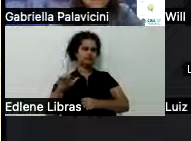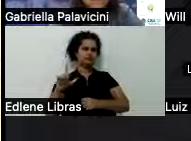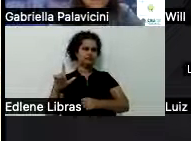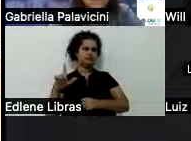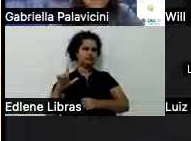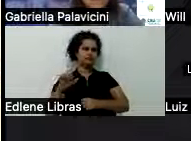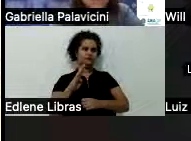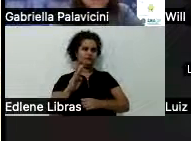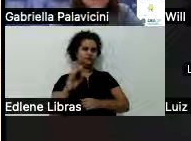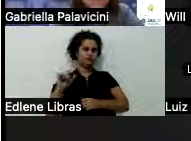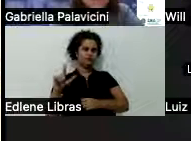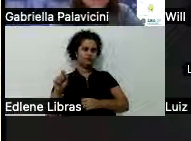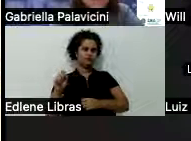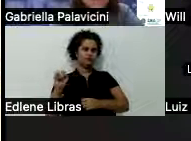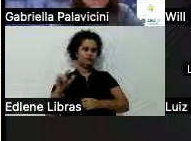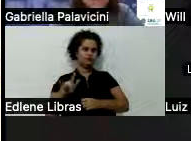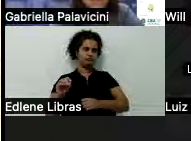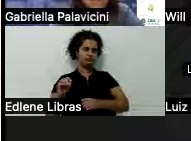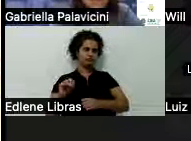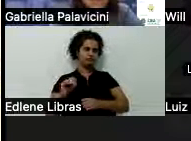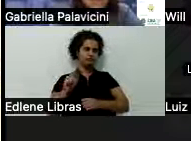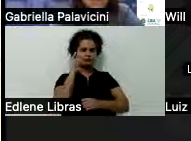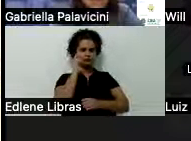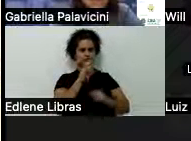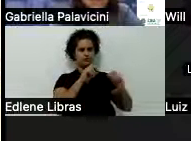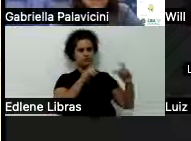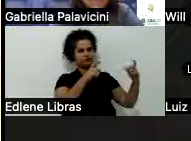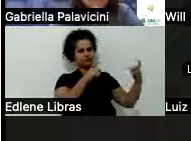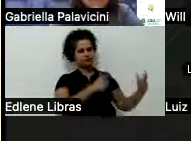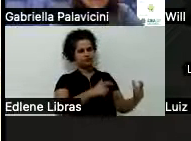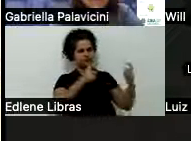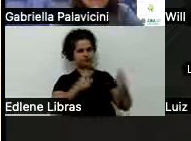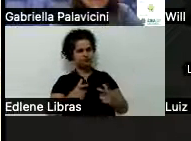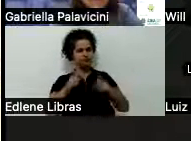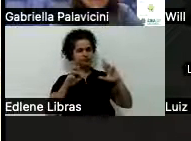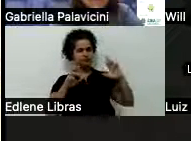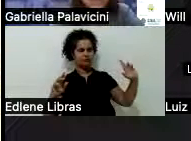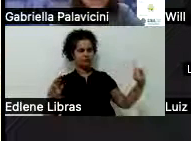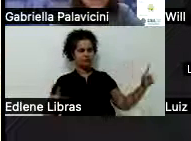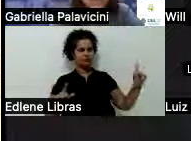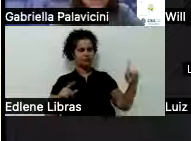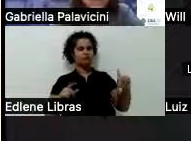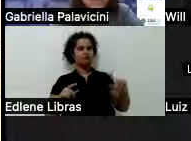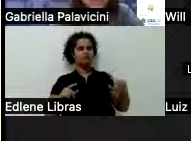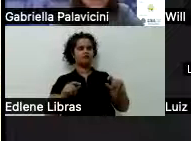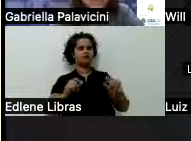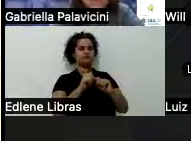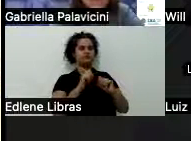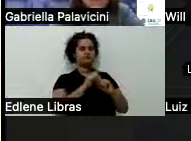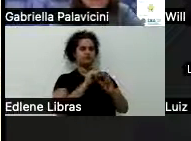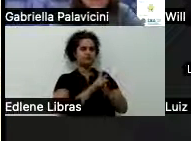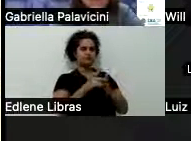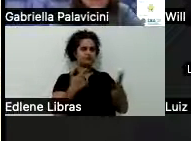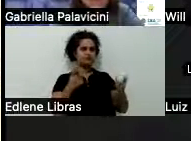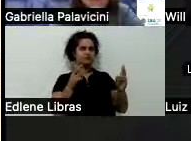bastante interessante. Aqui mostra a foto de 2 praças de Bolsio diferentes, usam mais ou menos, eles criaram uma cartilha em que os mesmos elementos